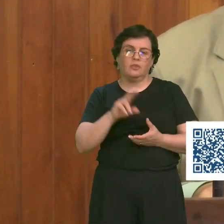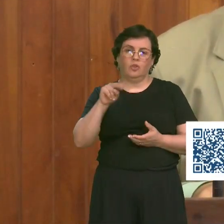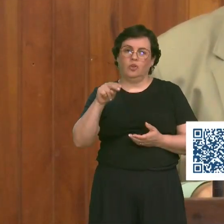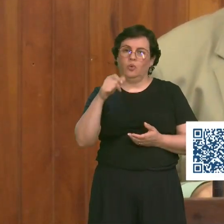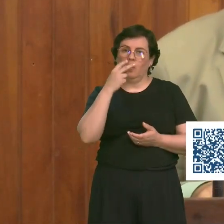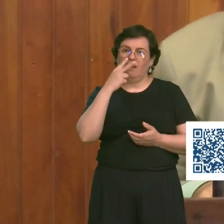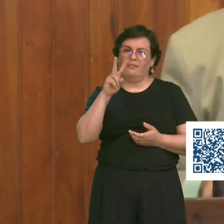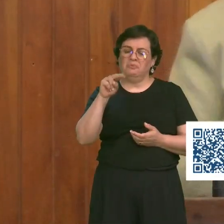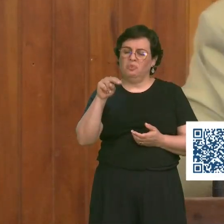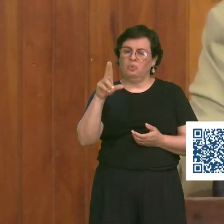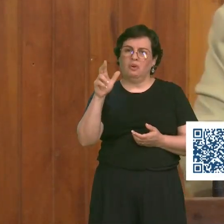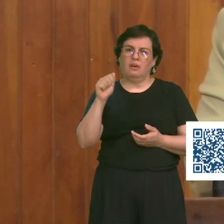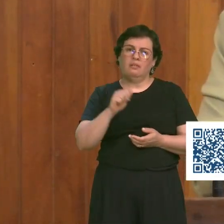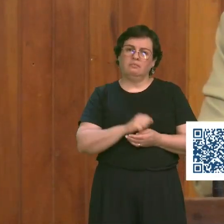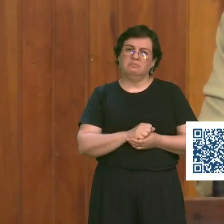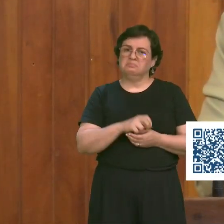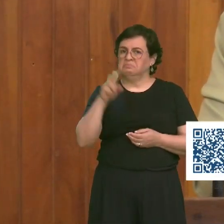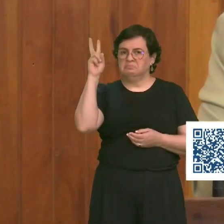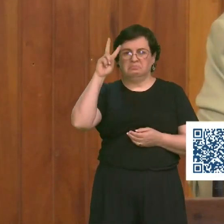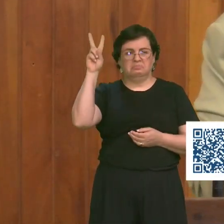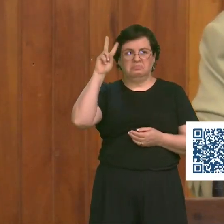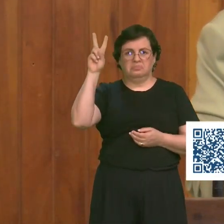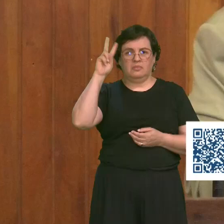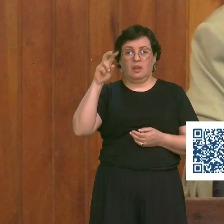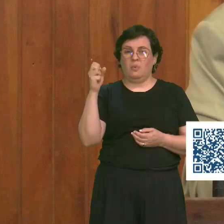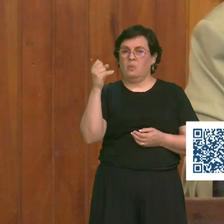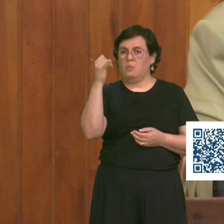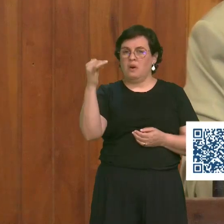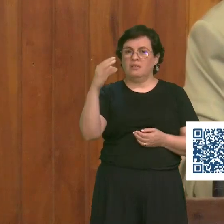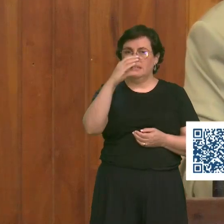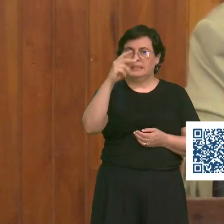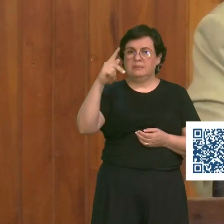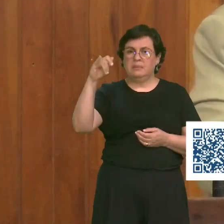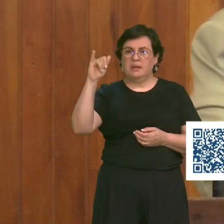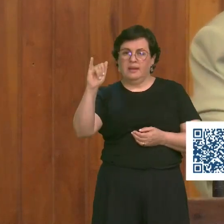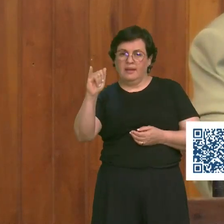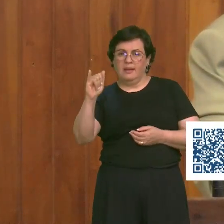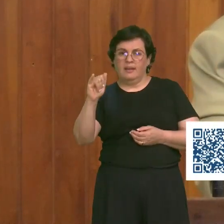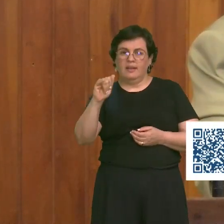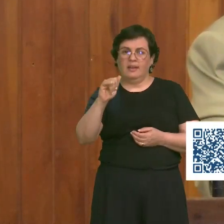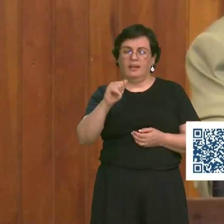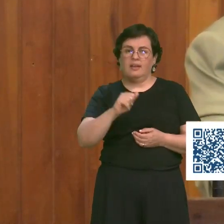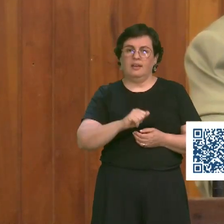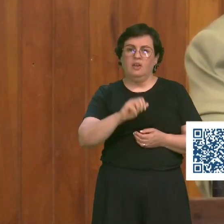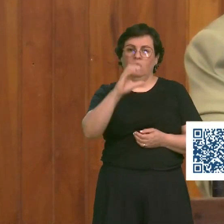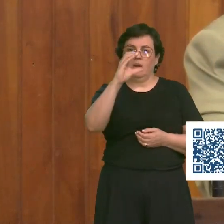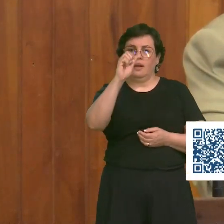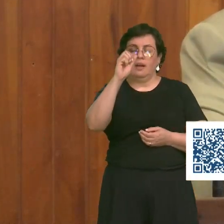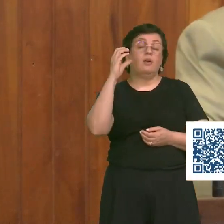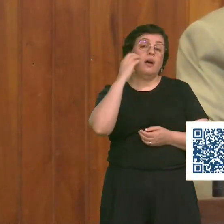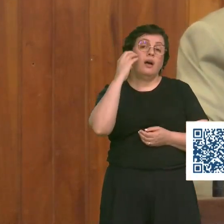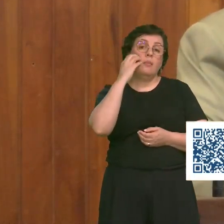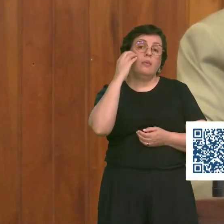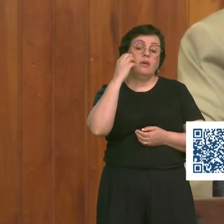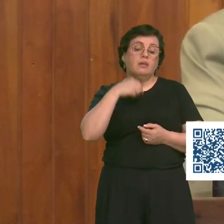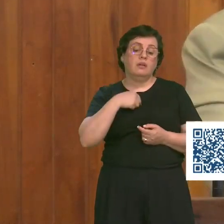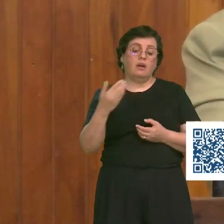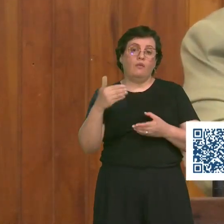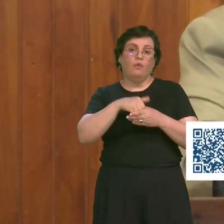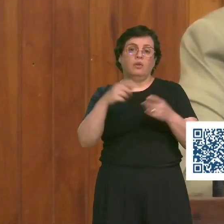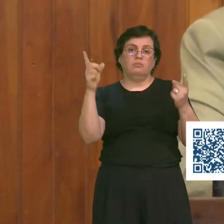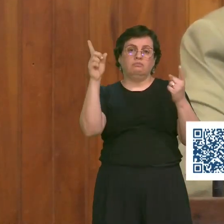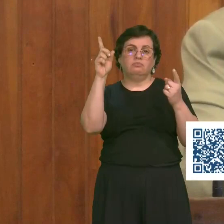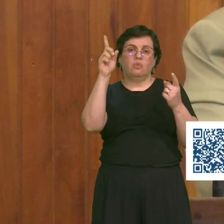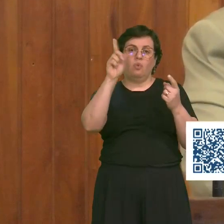Jamais eu lembro quantas cpis no governo do Abelardo camarim eu vou ter